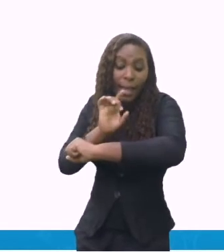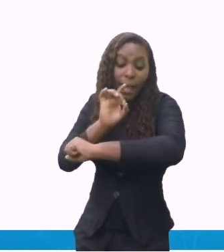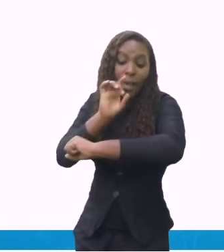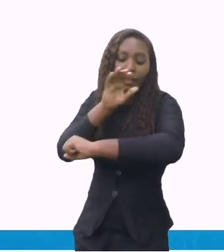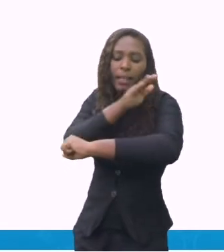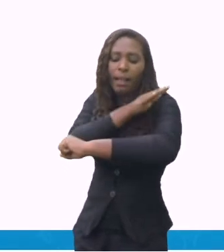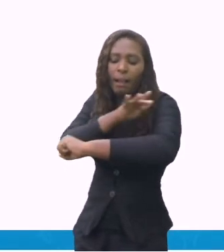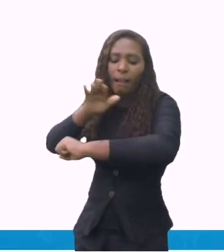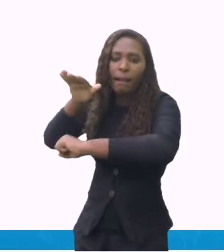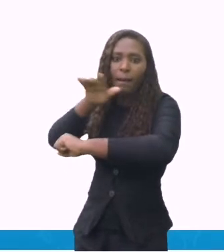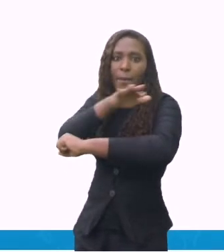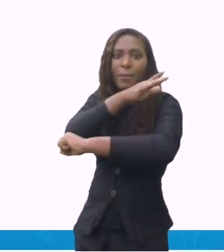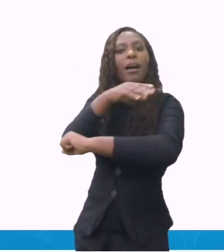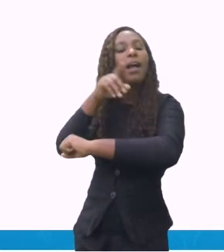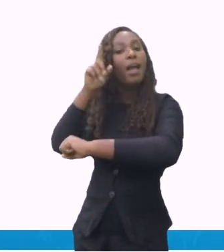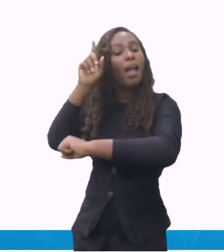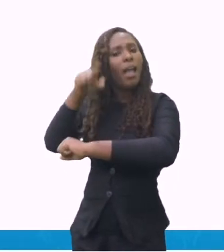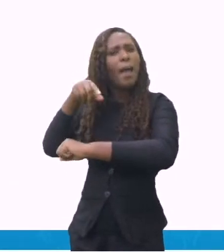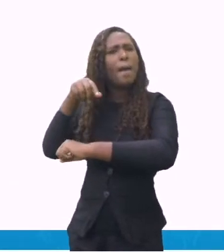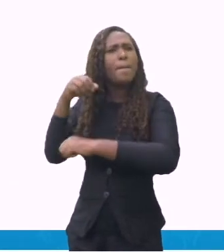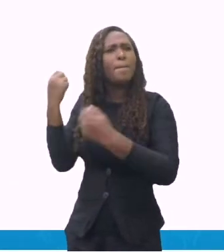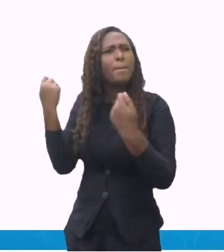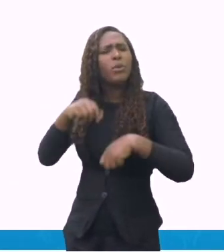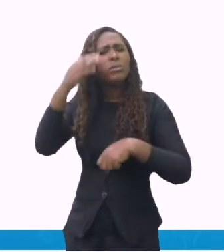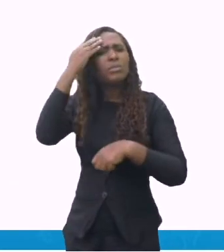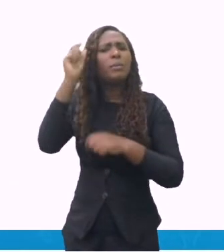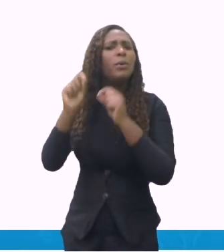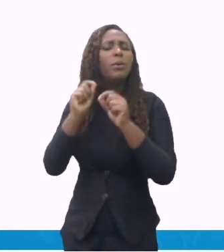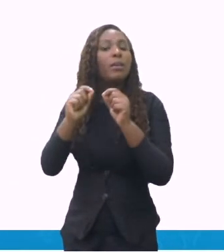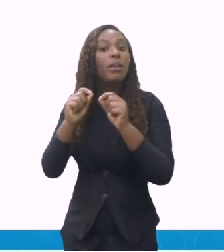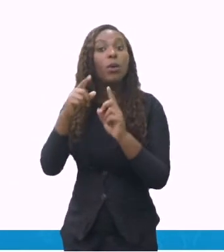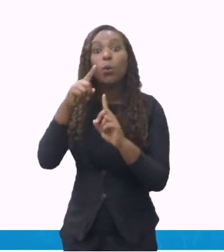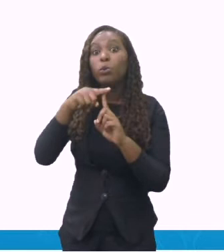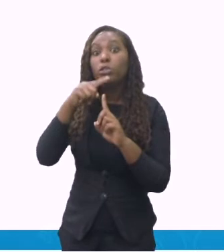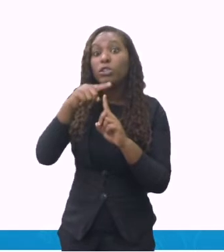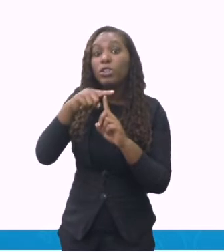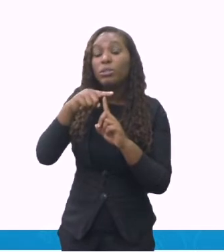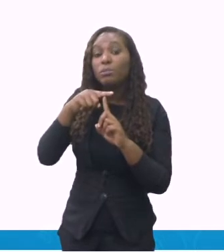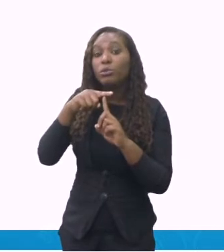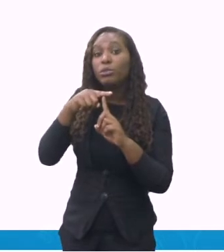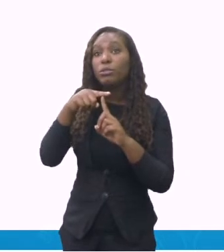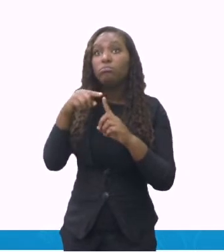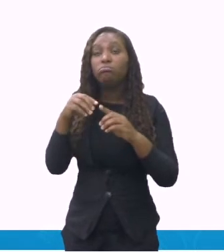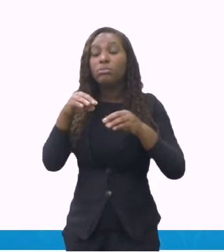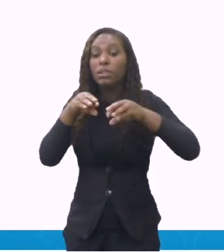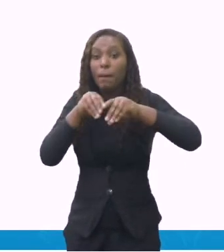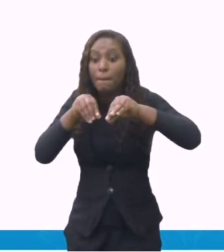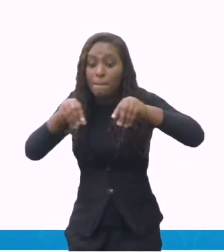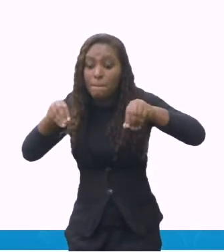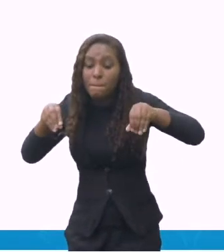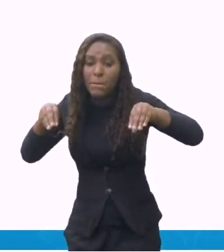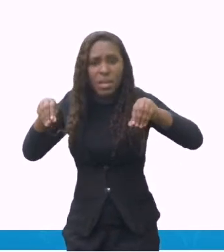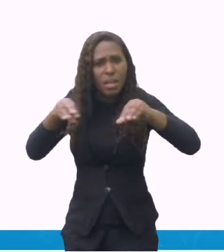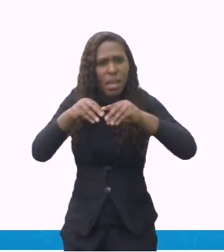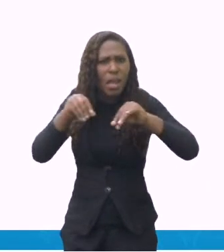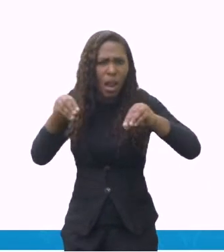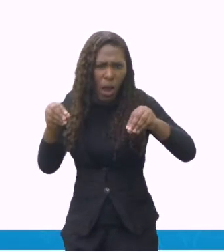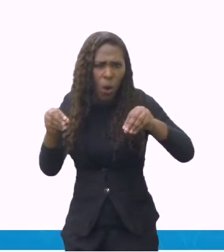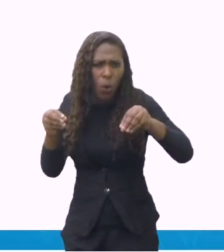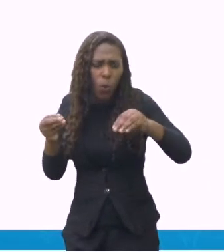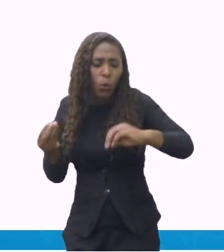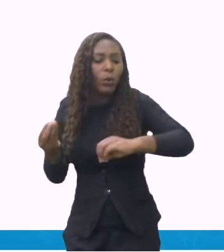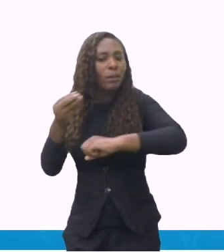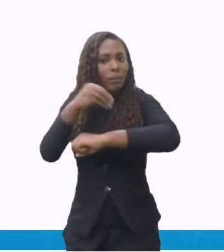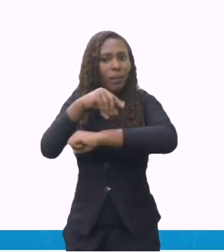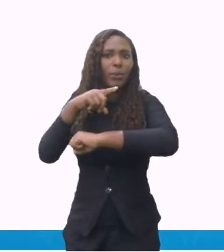material formado naquela rocha, né? Então, os tipos de materiais, e também a